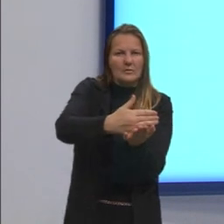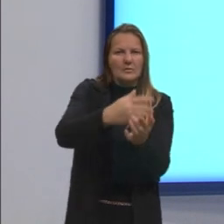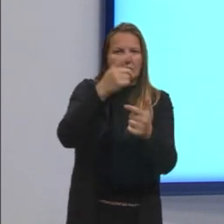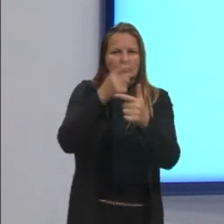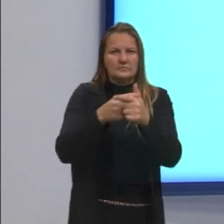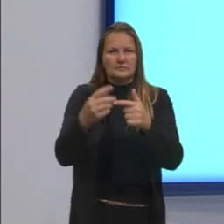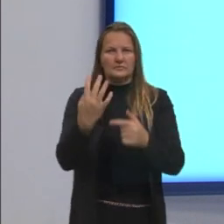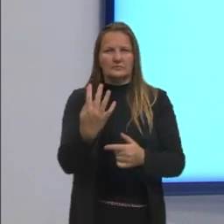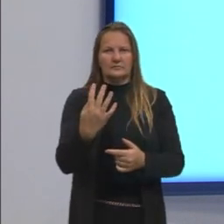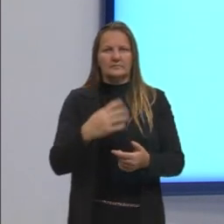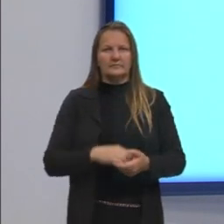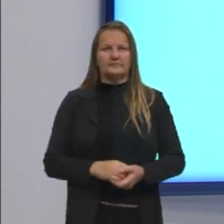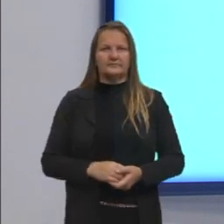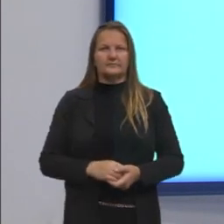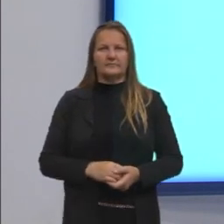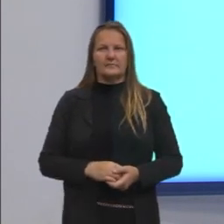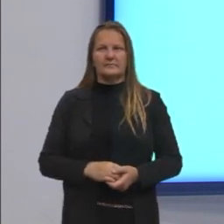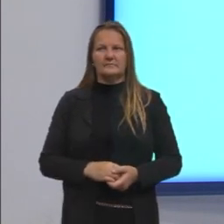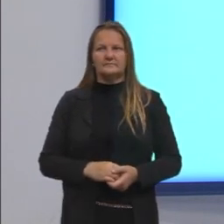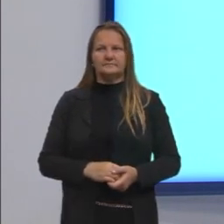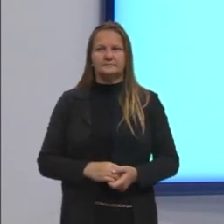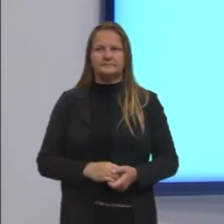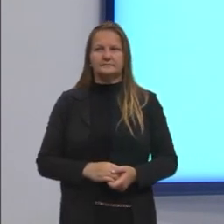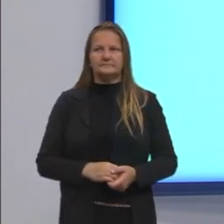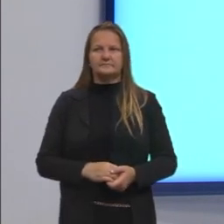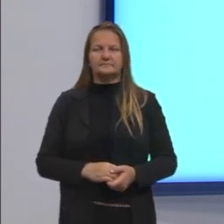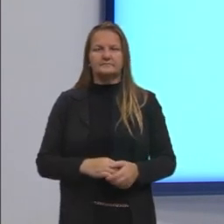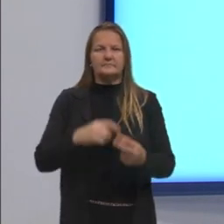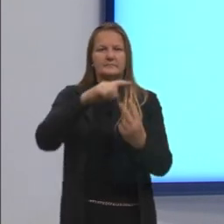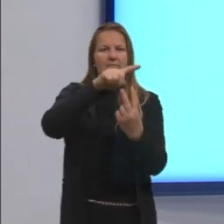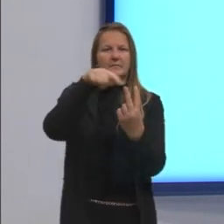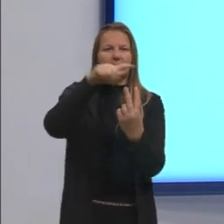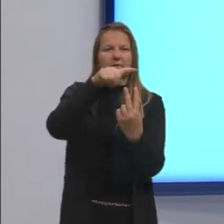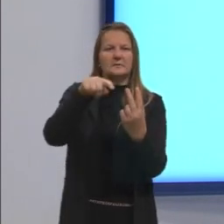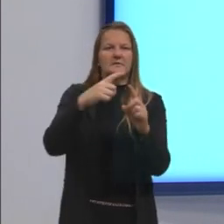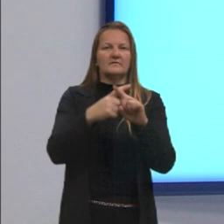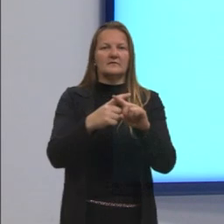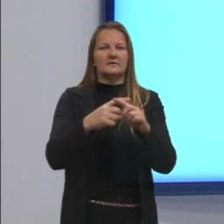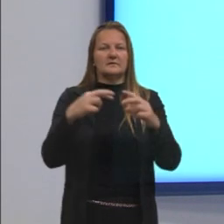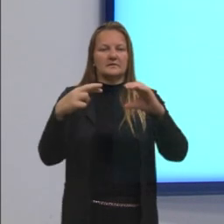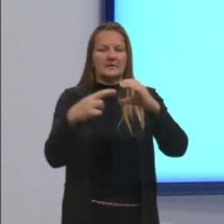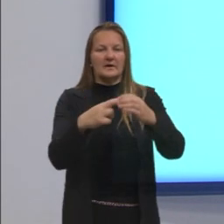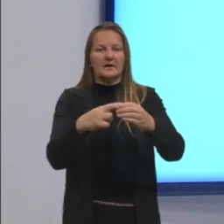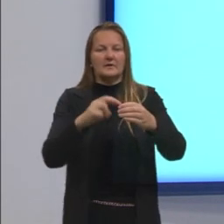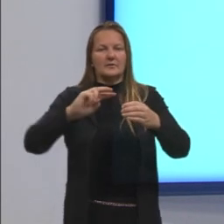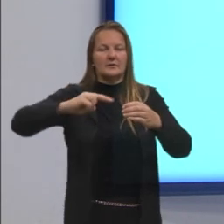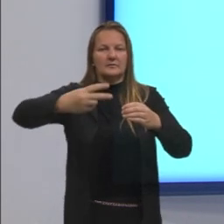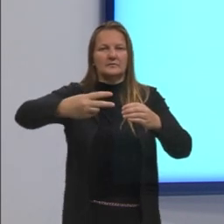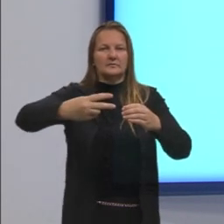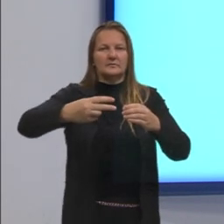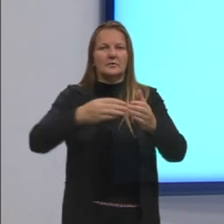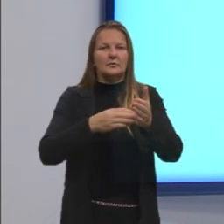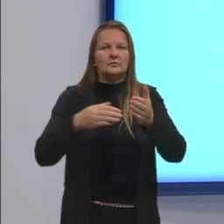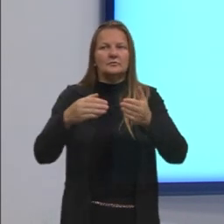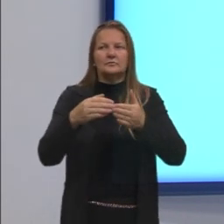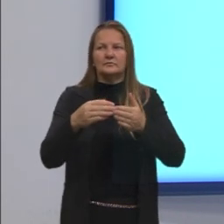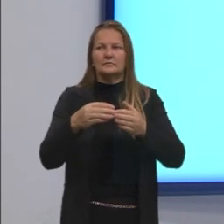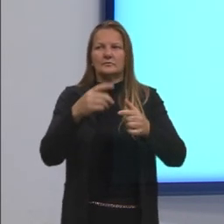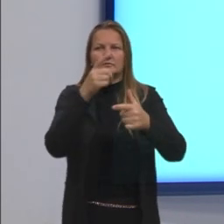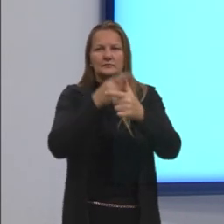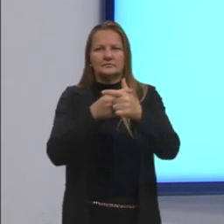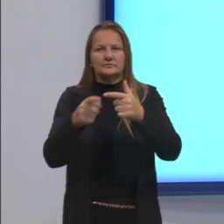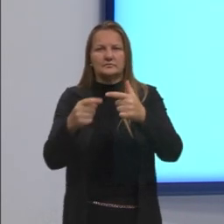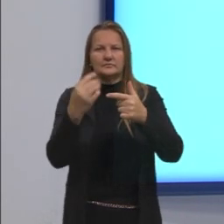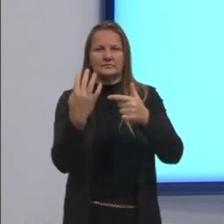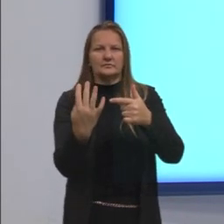então nós teríamos a área do círculo pi vezes o raio ao quadrado tudo isso eu vou dividir